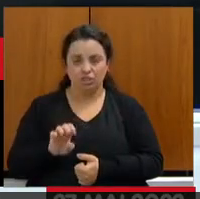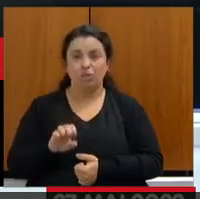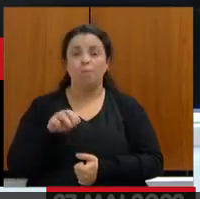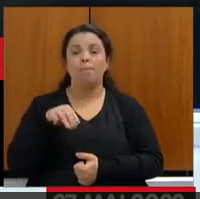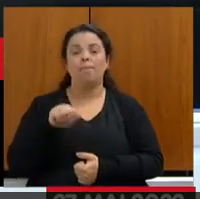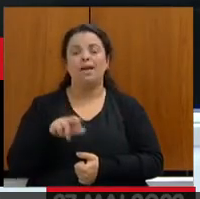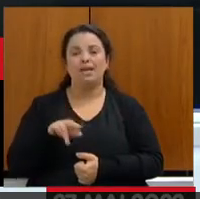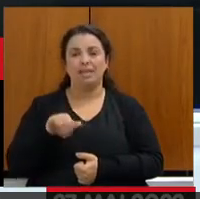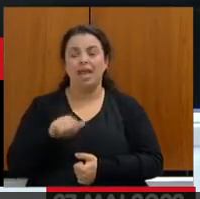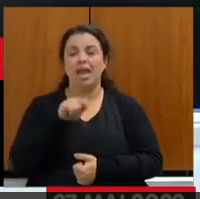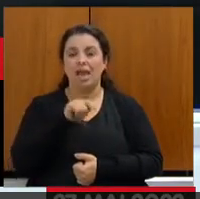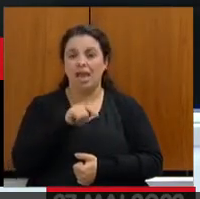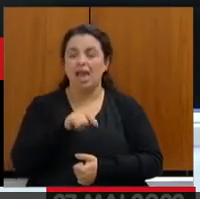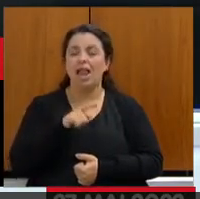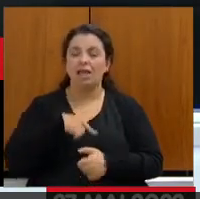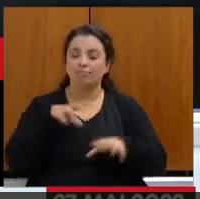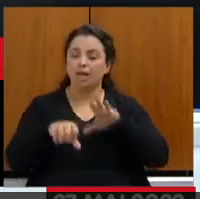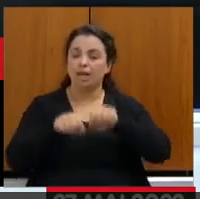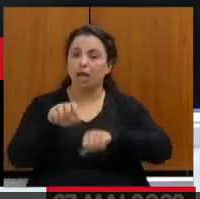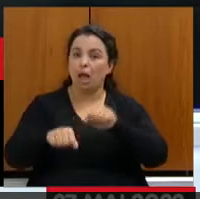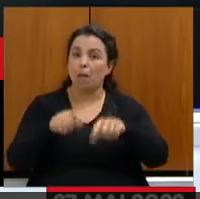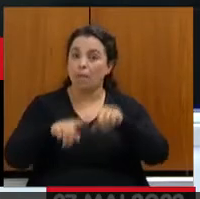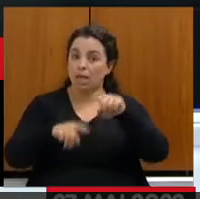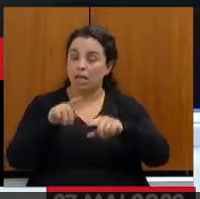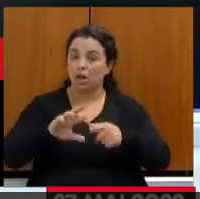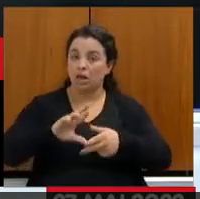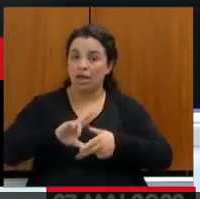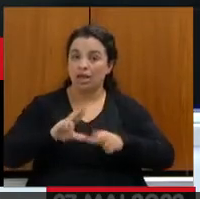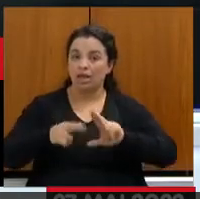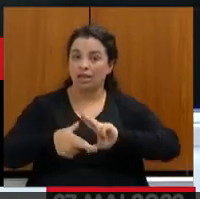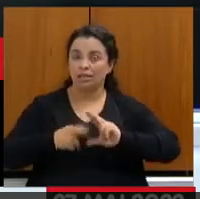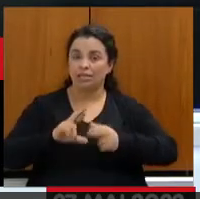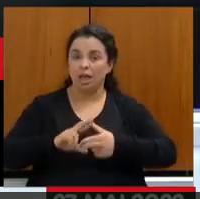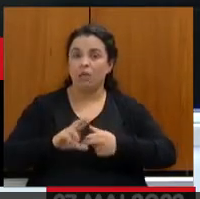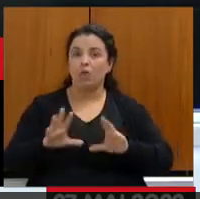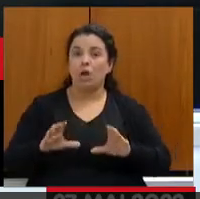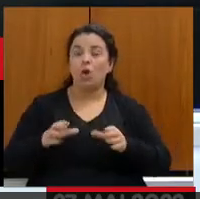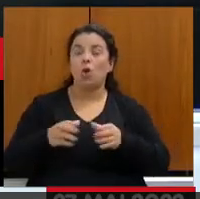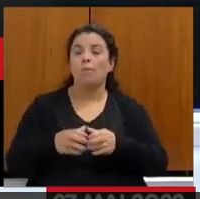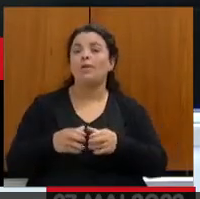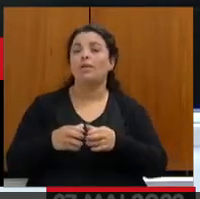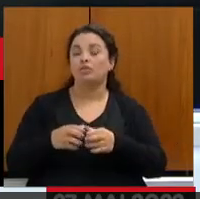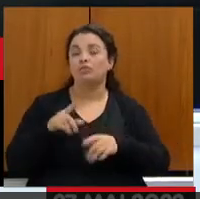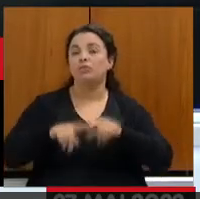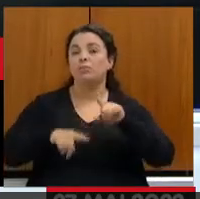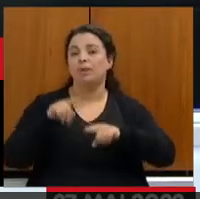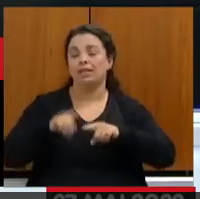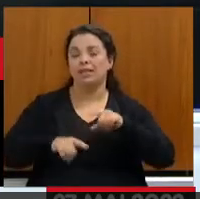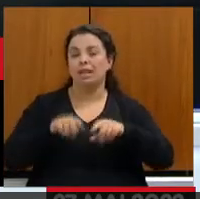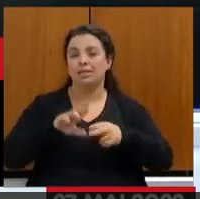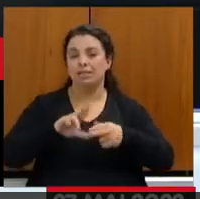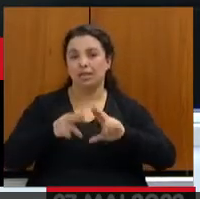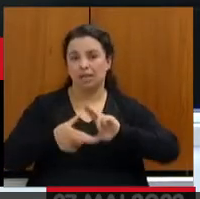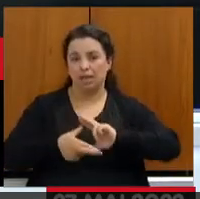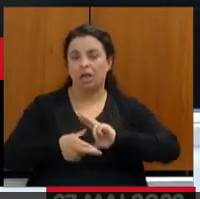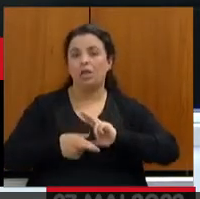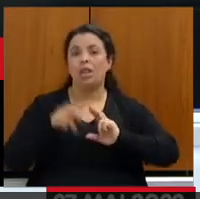ela quer catadora de materiais recicláveis na cooperativa de material reciclável da Pampulha filiada à rede sol e